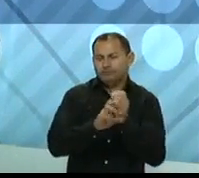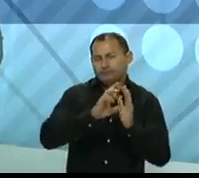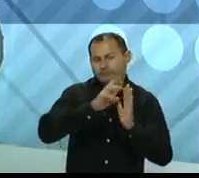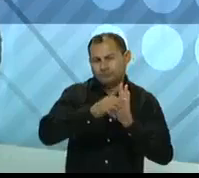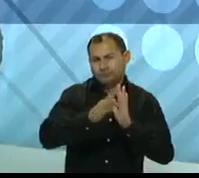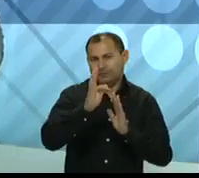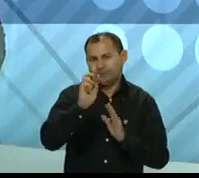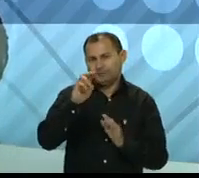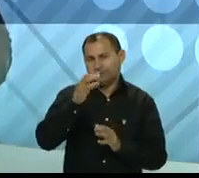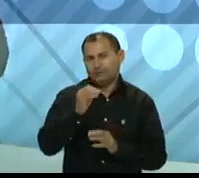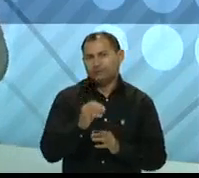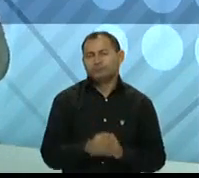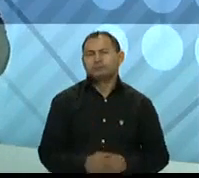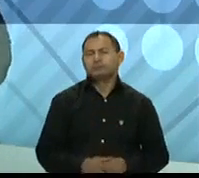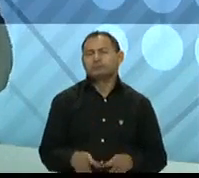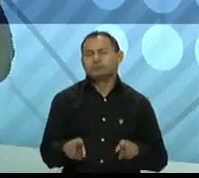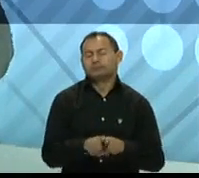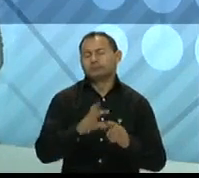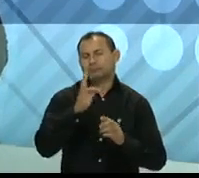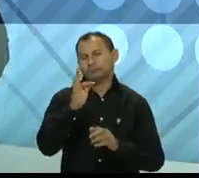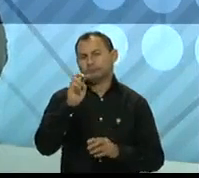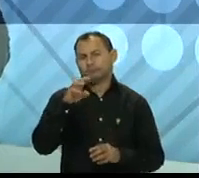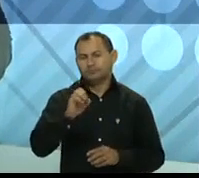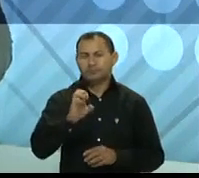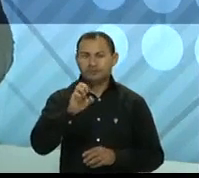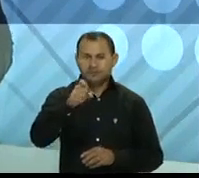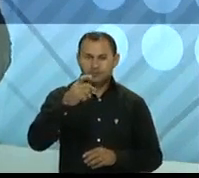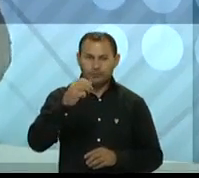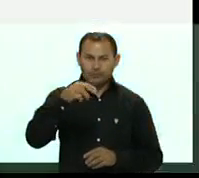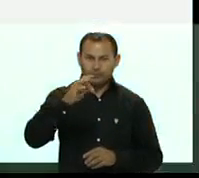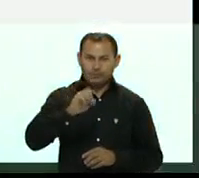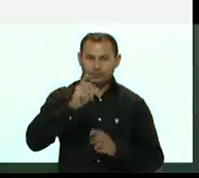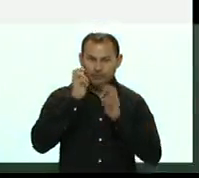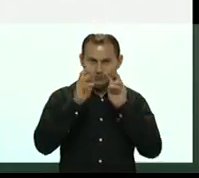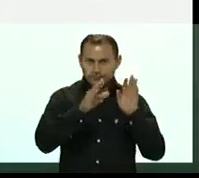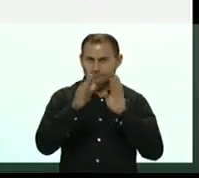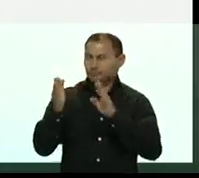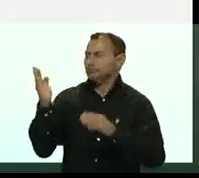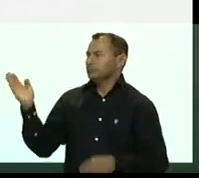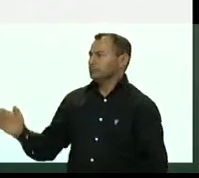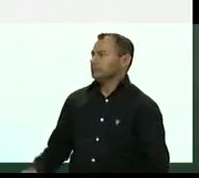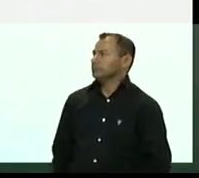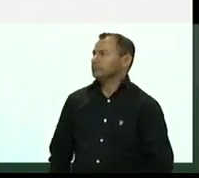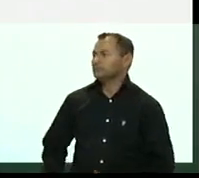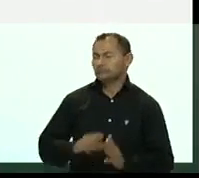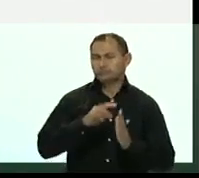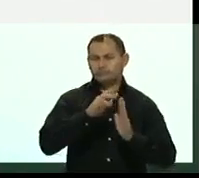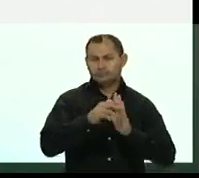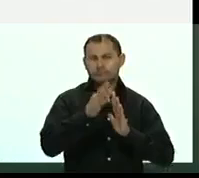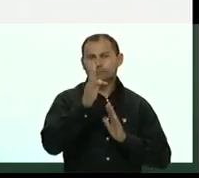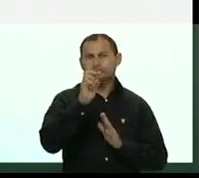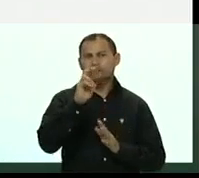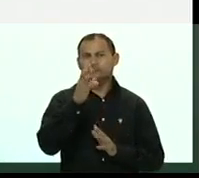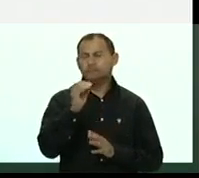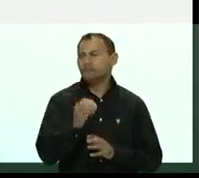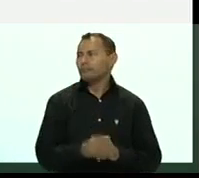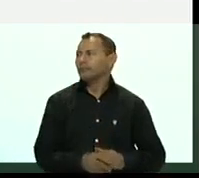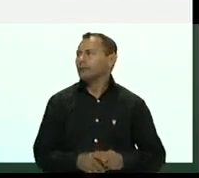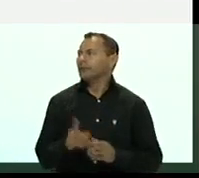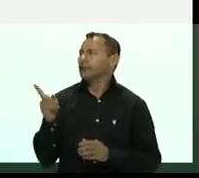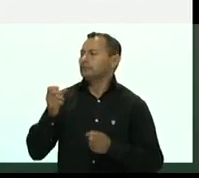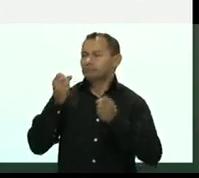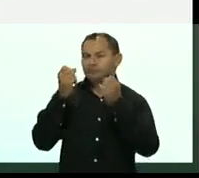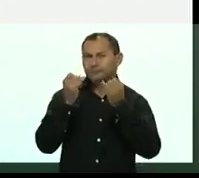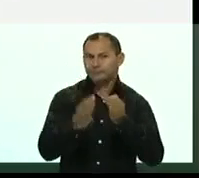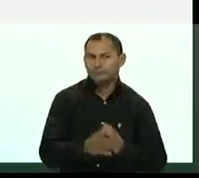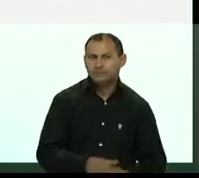de funções logarítmicas e de funções exponenciais. Vamos ao quadro. A derivada de uma função logarítmica. Aqui, no caso, a gente está